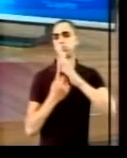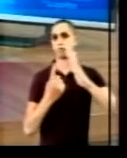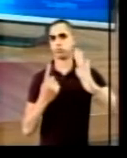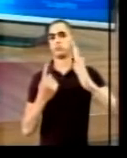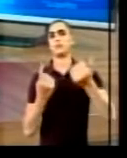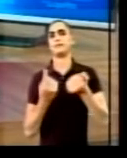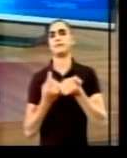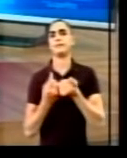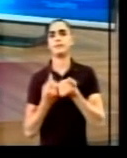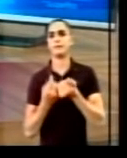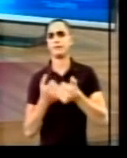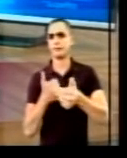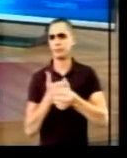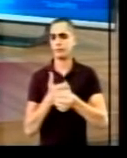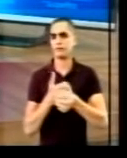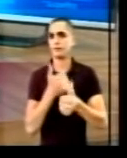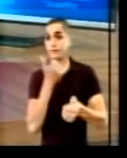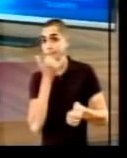temos